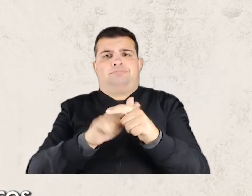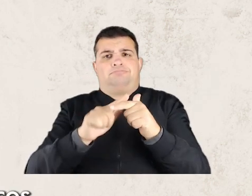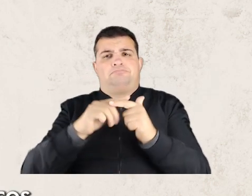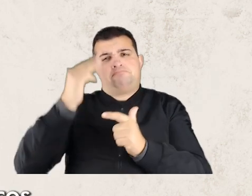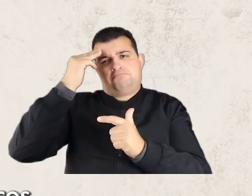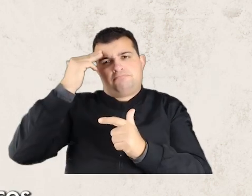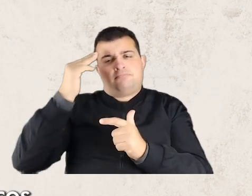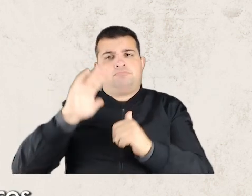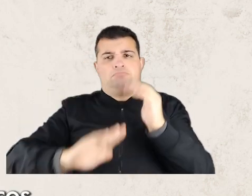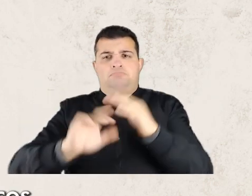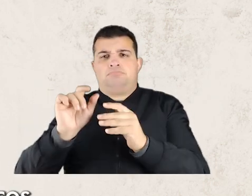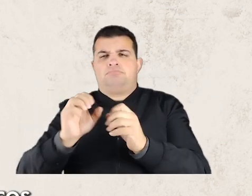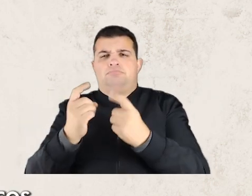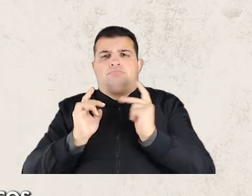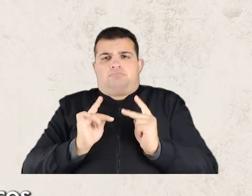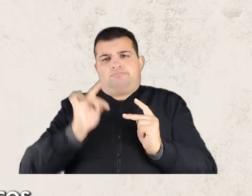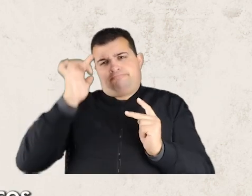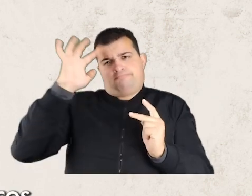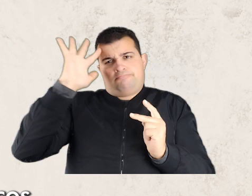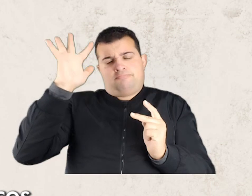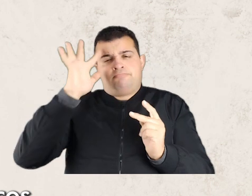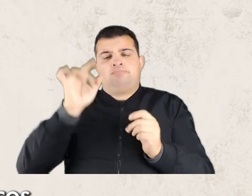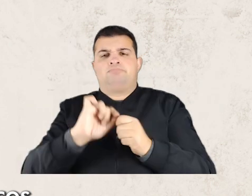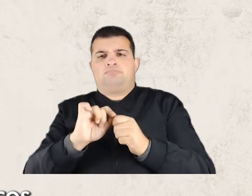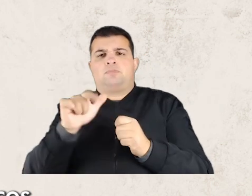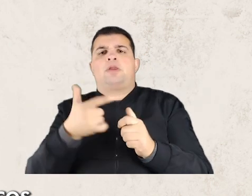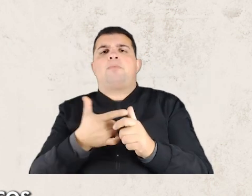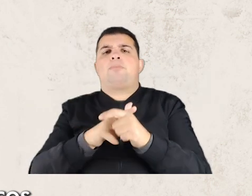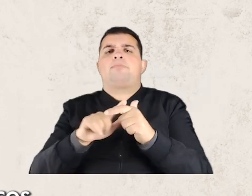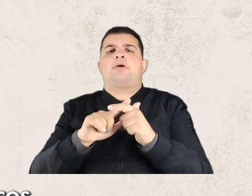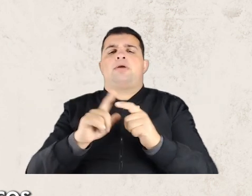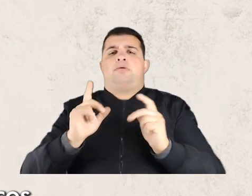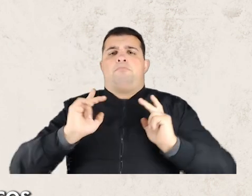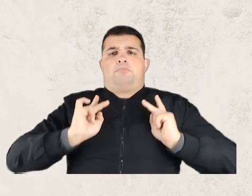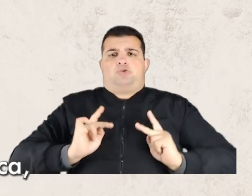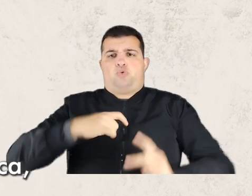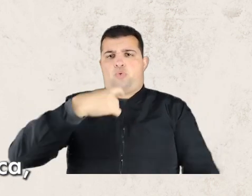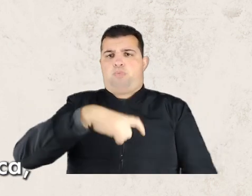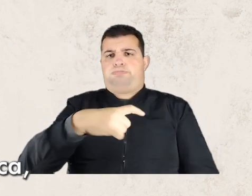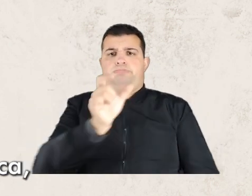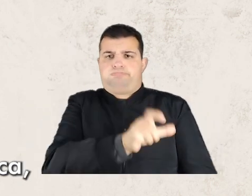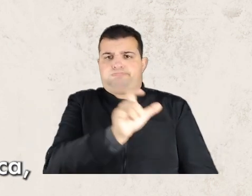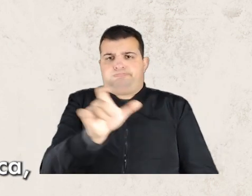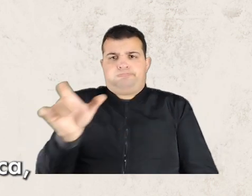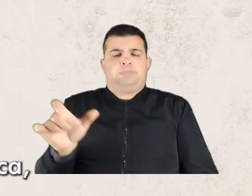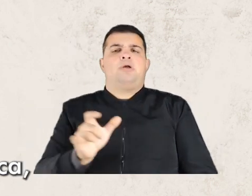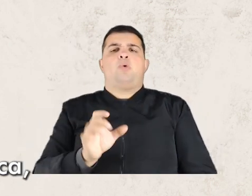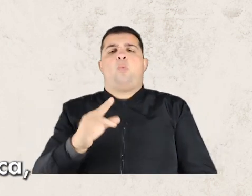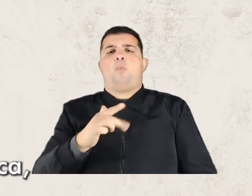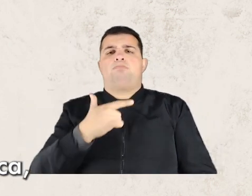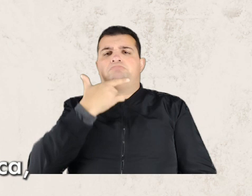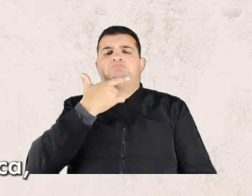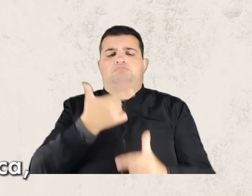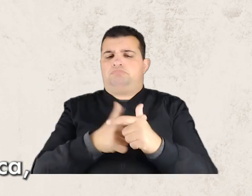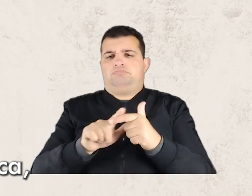ser uma grande reflexão crítica sobre os seus fundamentos epistemológicos, mas mais do que uma crise